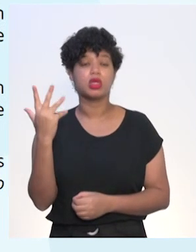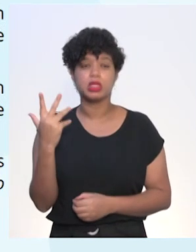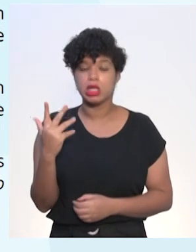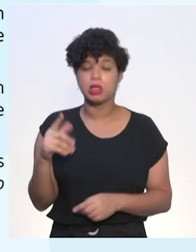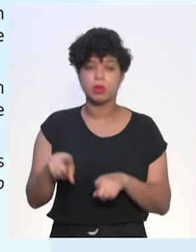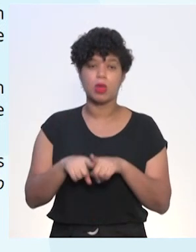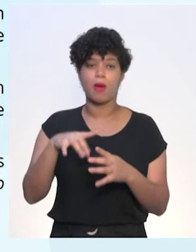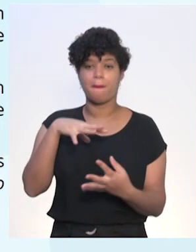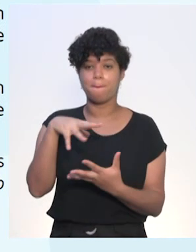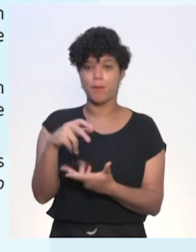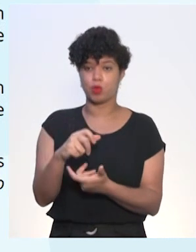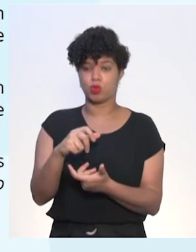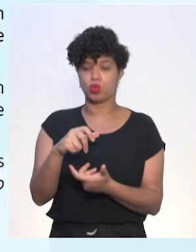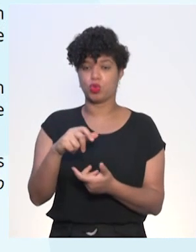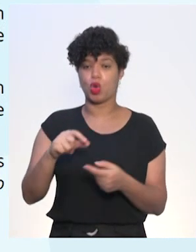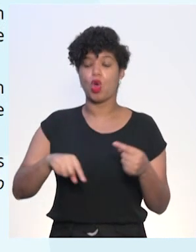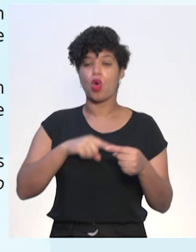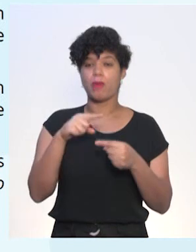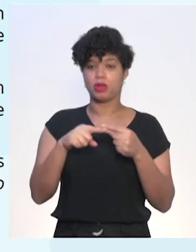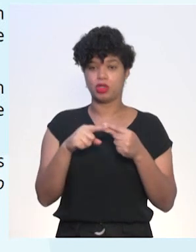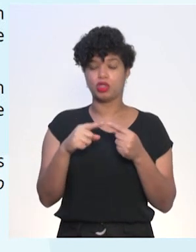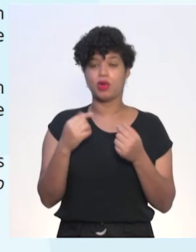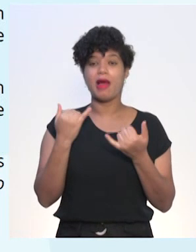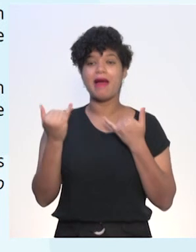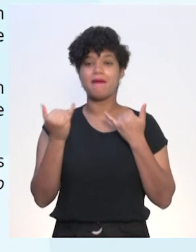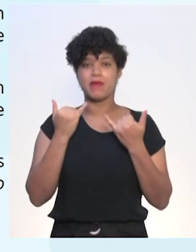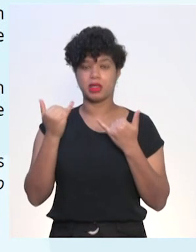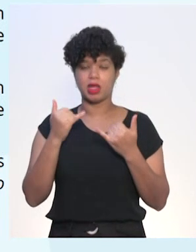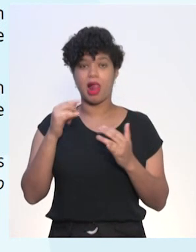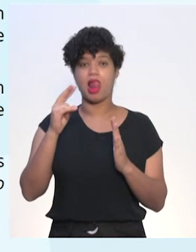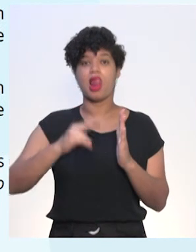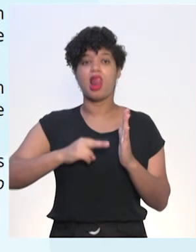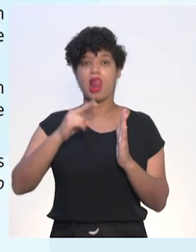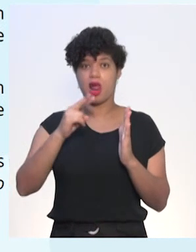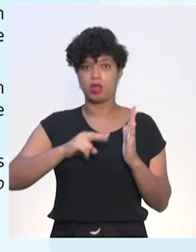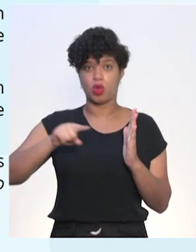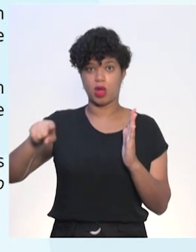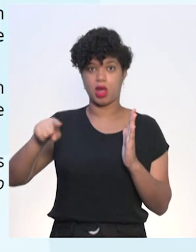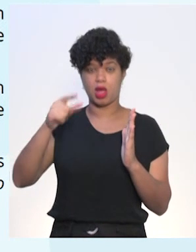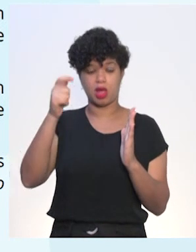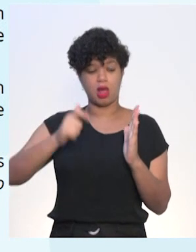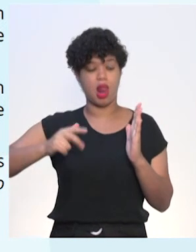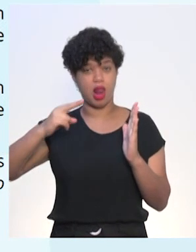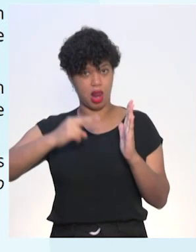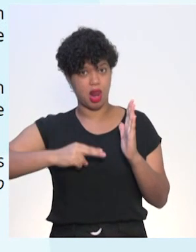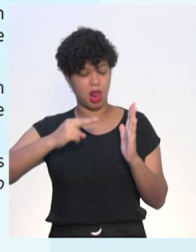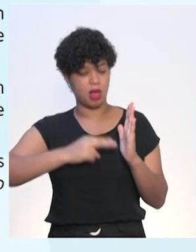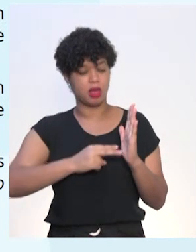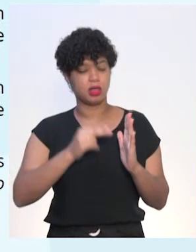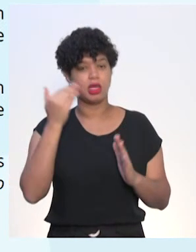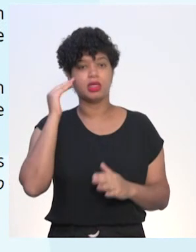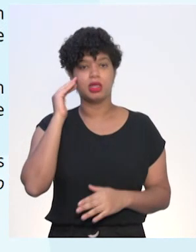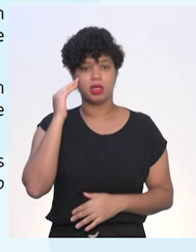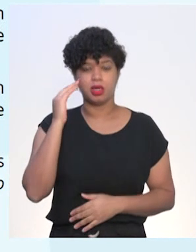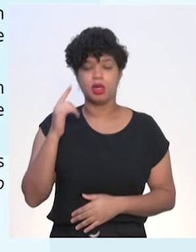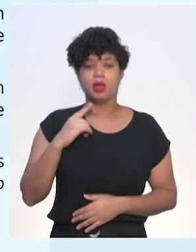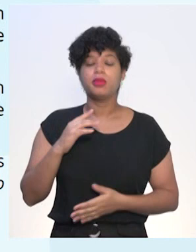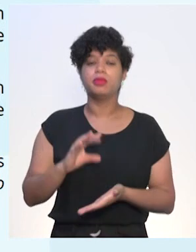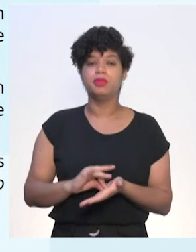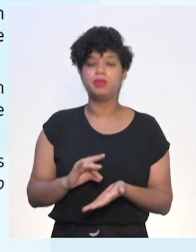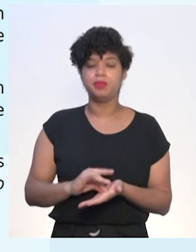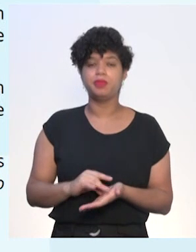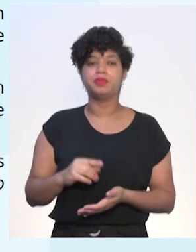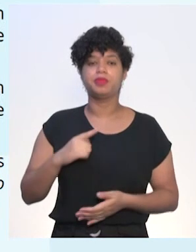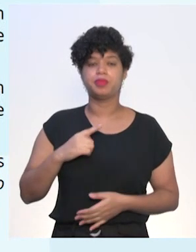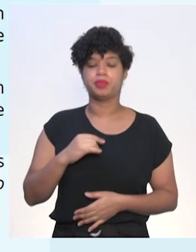tem por objetivo então informar o leitor com exatidão mesmo tendo Olha só mesmo tendo